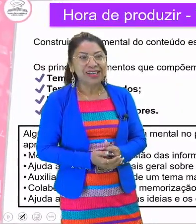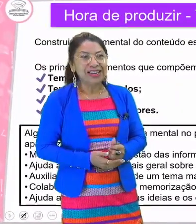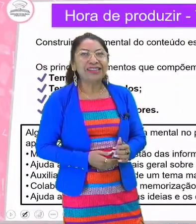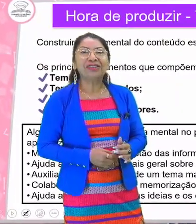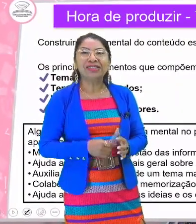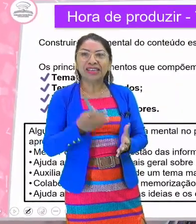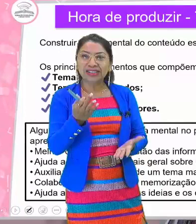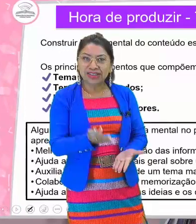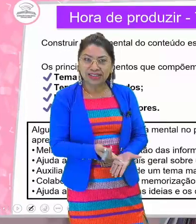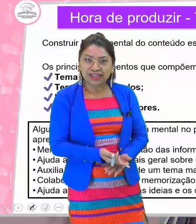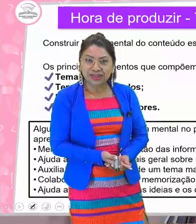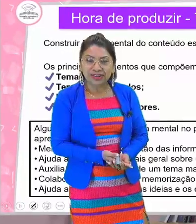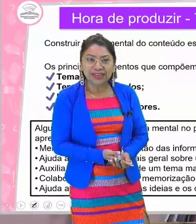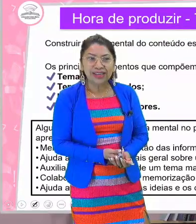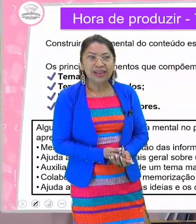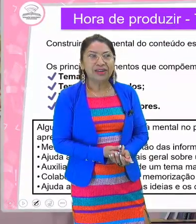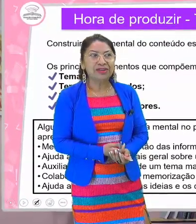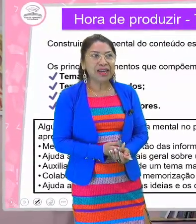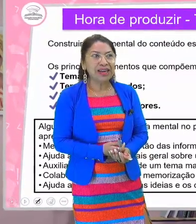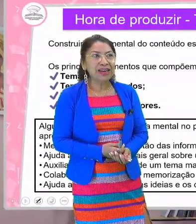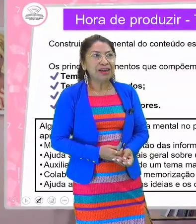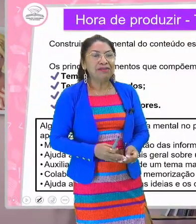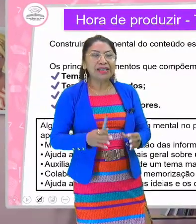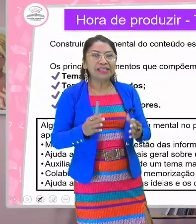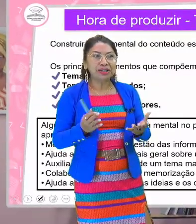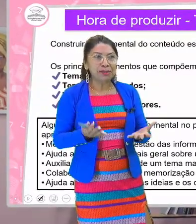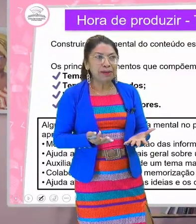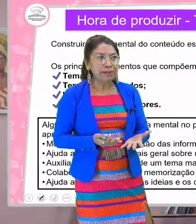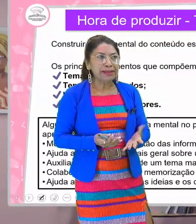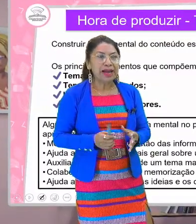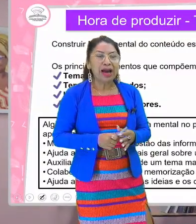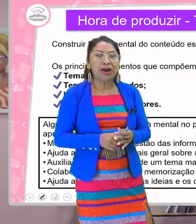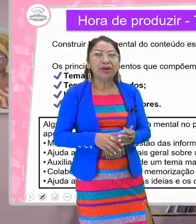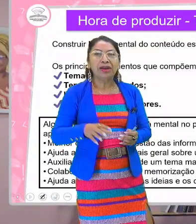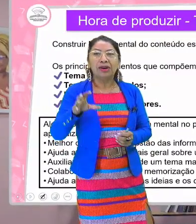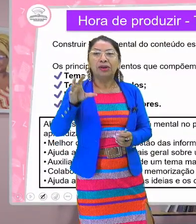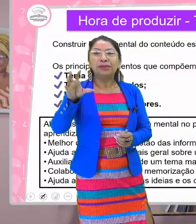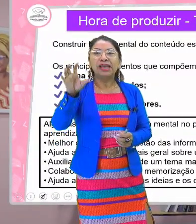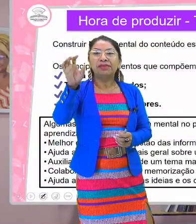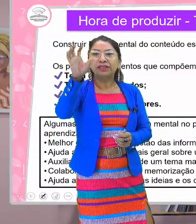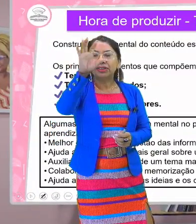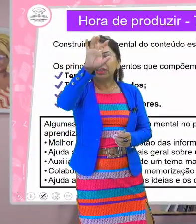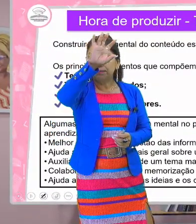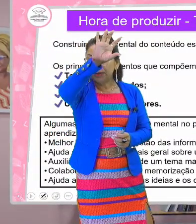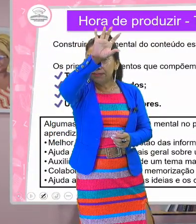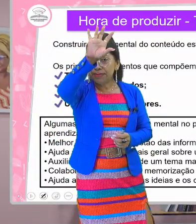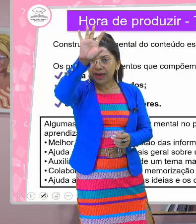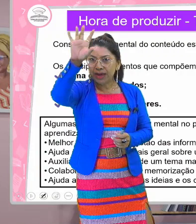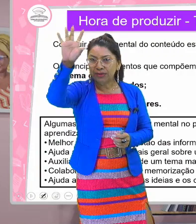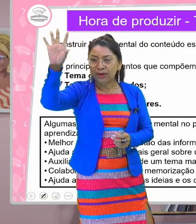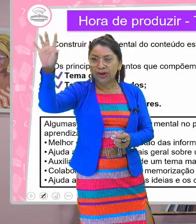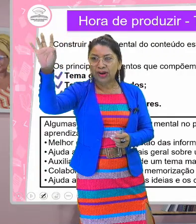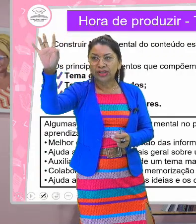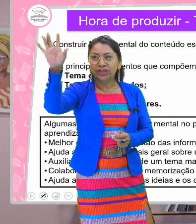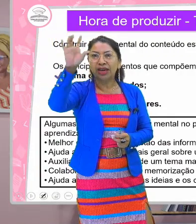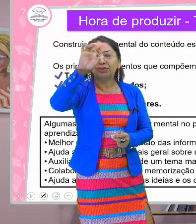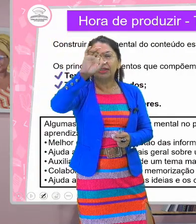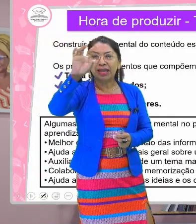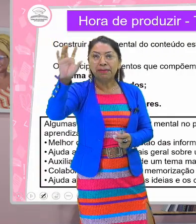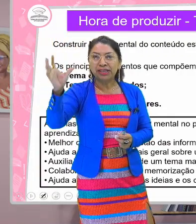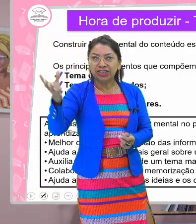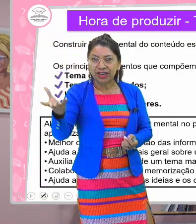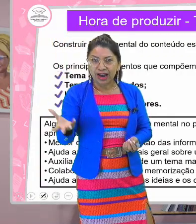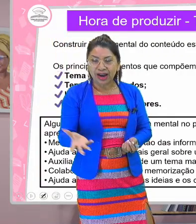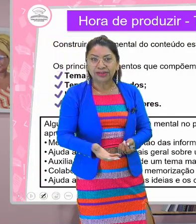certo? Então siga as orientações, ok? Faça seu mapa mental, observando que primeiro mote é